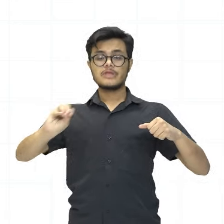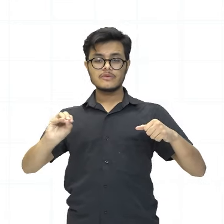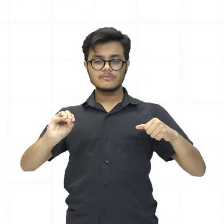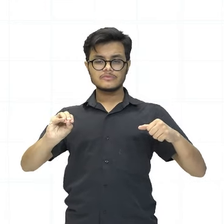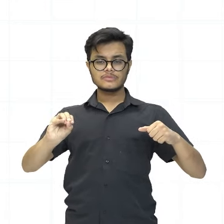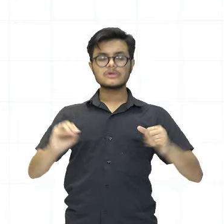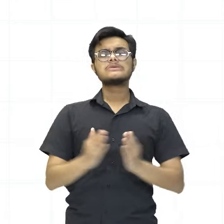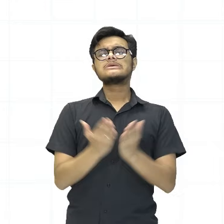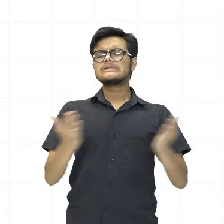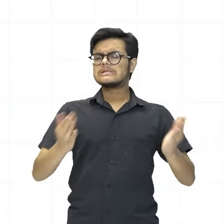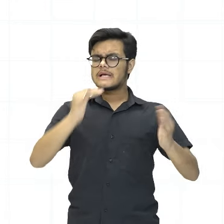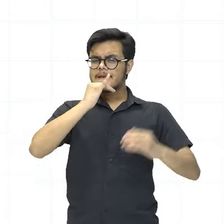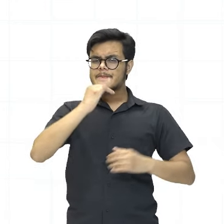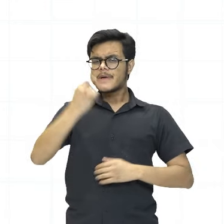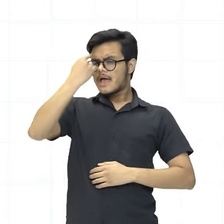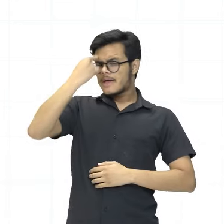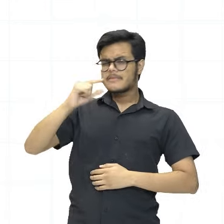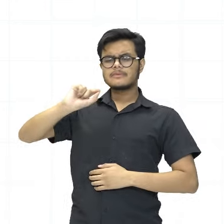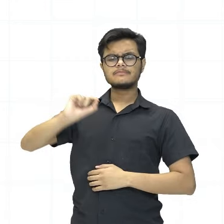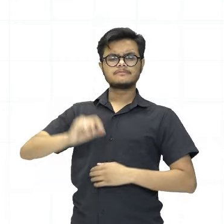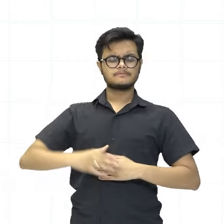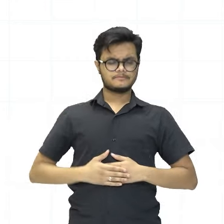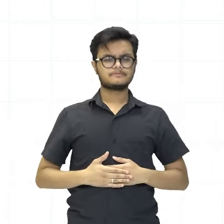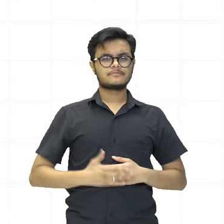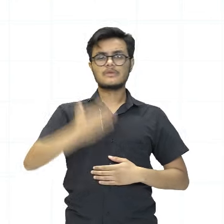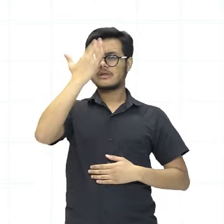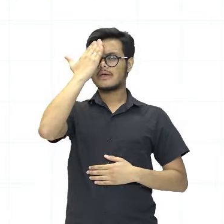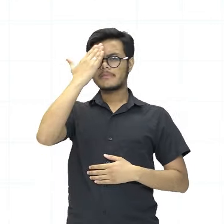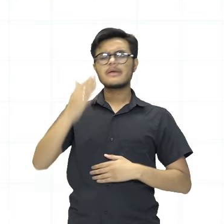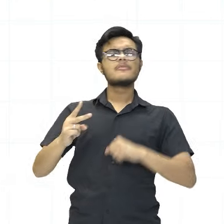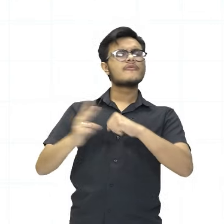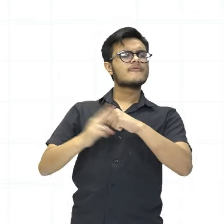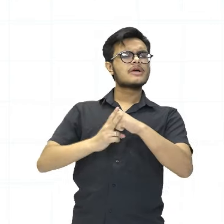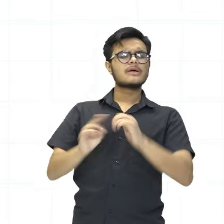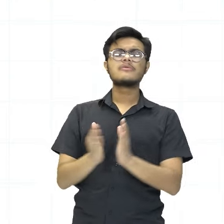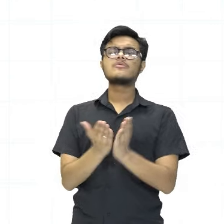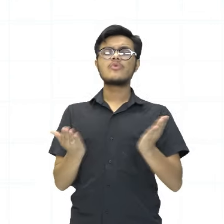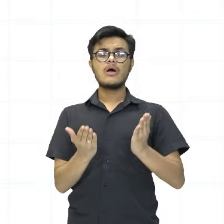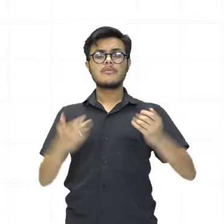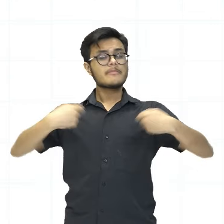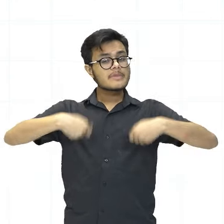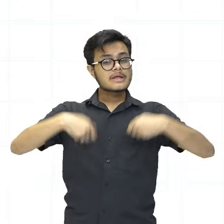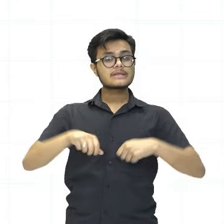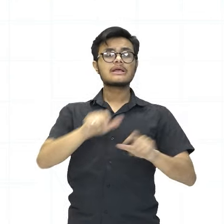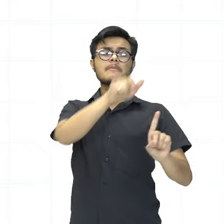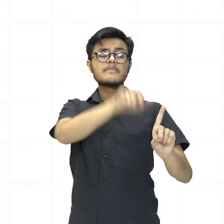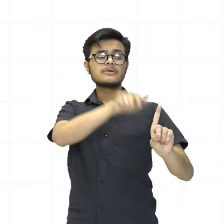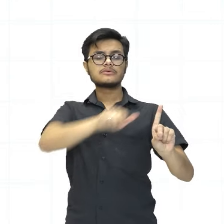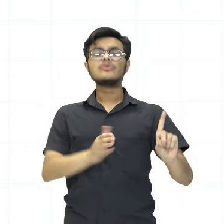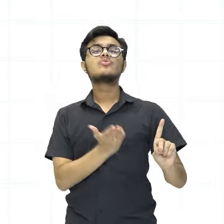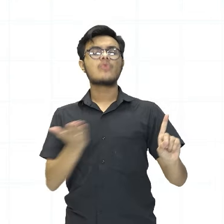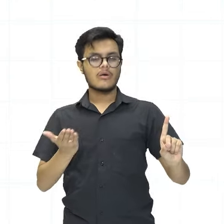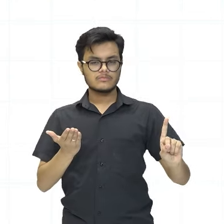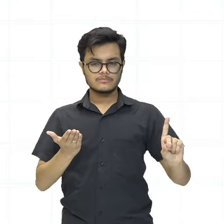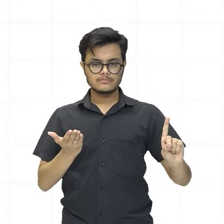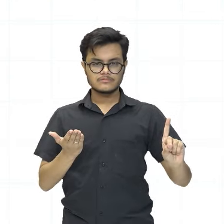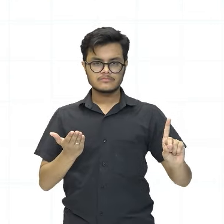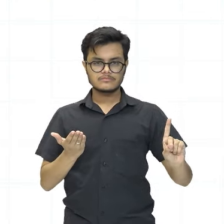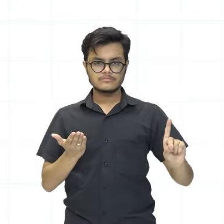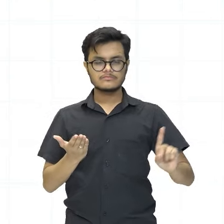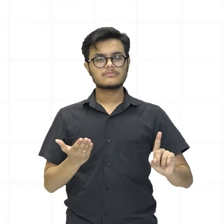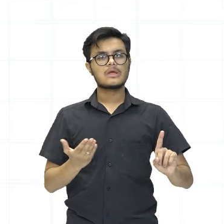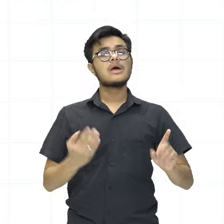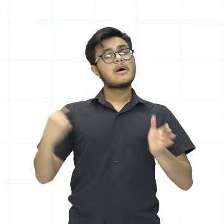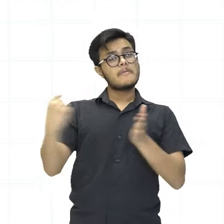uma vez que eu ã encontro o verbo o que que eu faço com esse verbo eu preciso encontrar o sujeito não é E aí eu